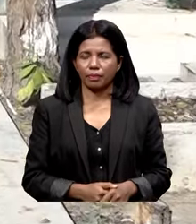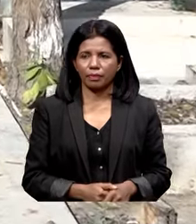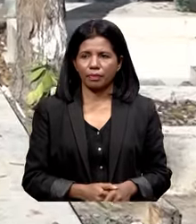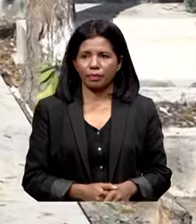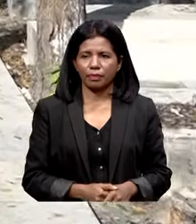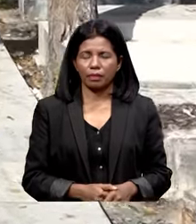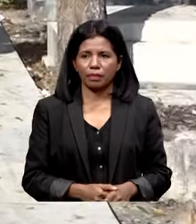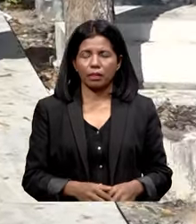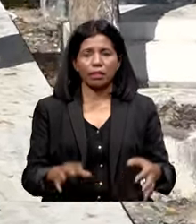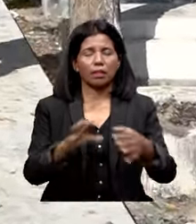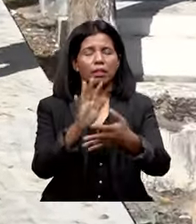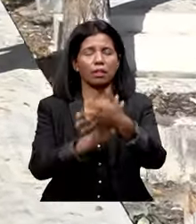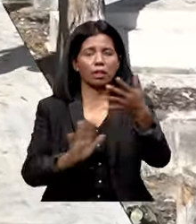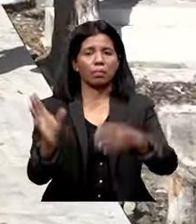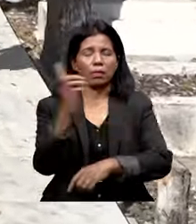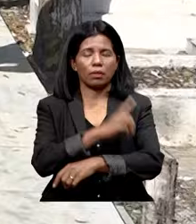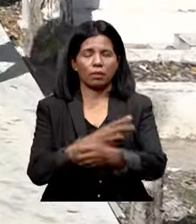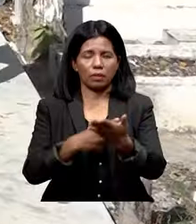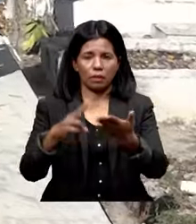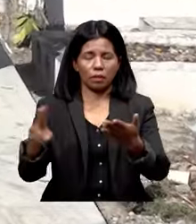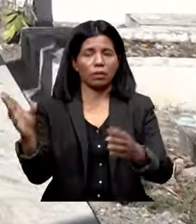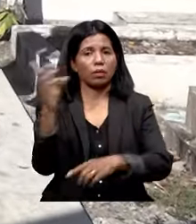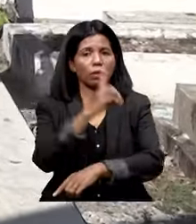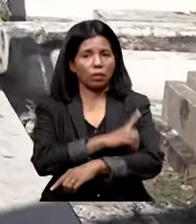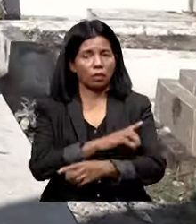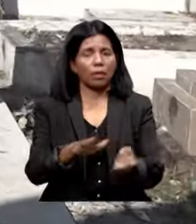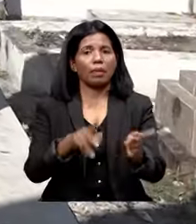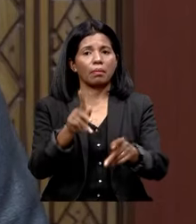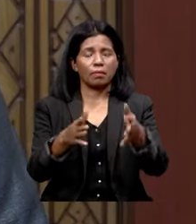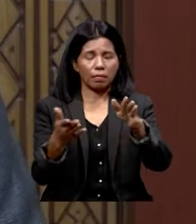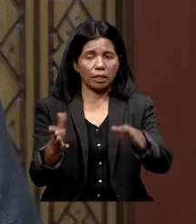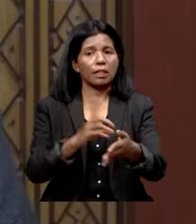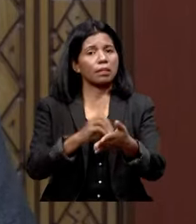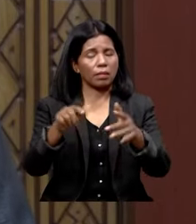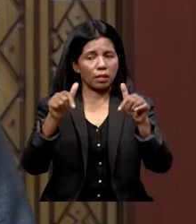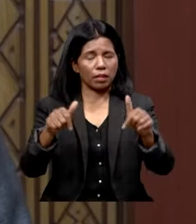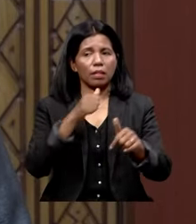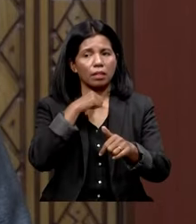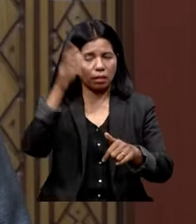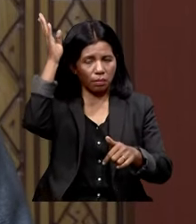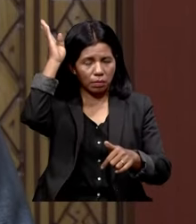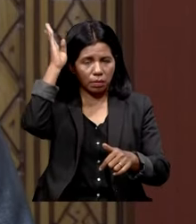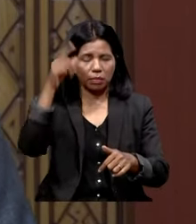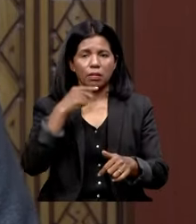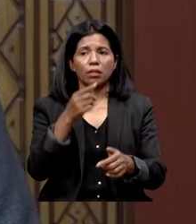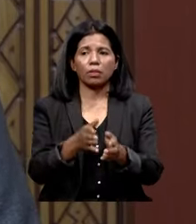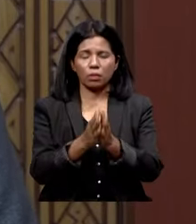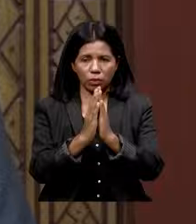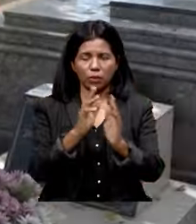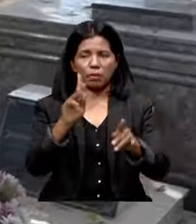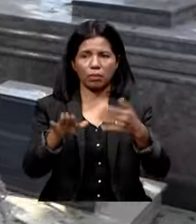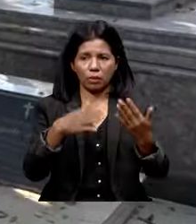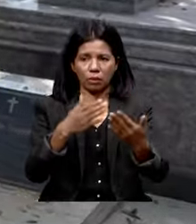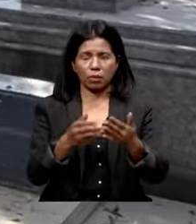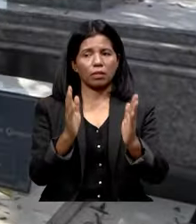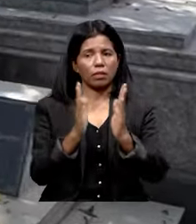Ligado a celebração Lorong Santo Sira no Lorong Matebian, nebe mono ya semana ne, Dong Virgilio Cardeal do Carmo da Silva SDB, husu basarani Sira Hotu